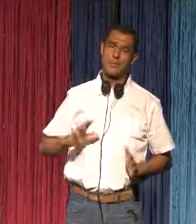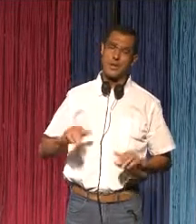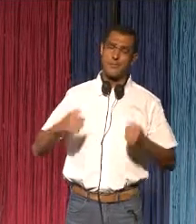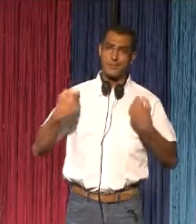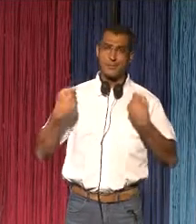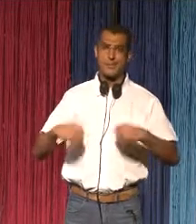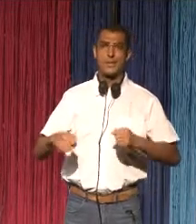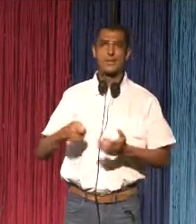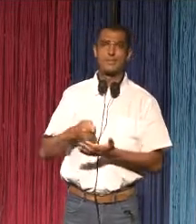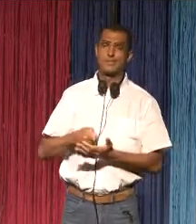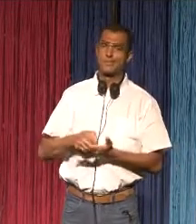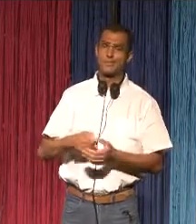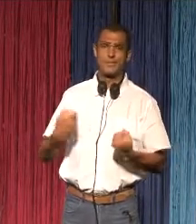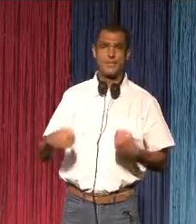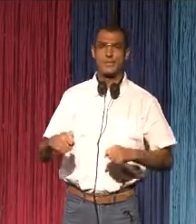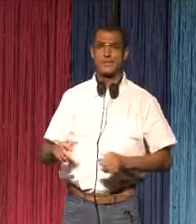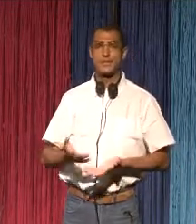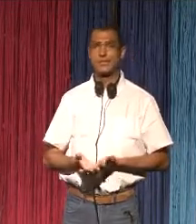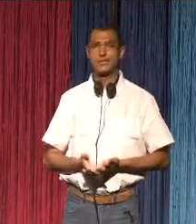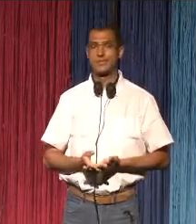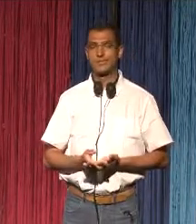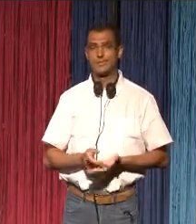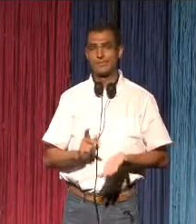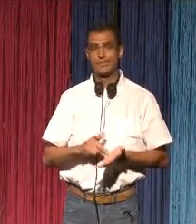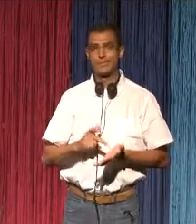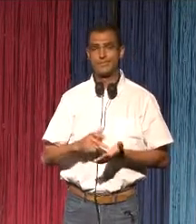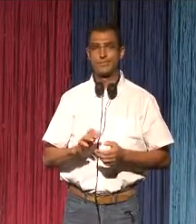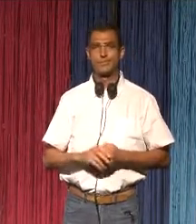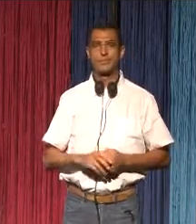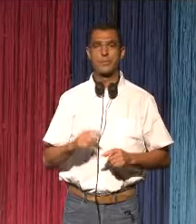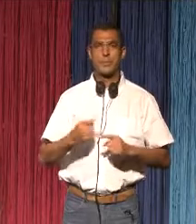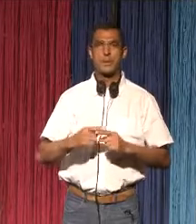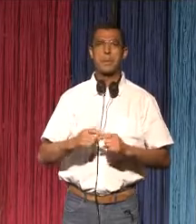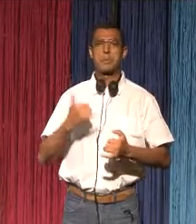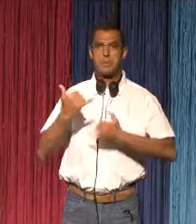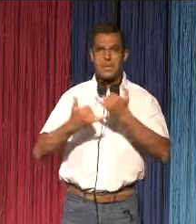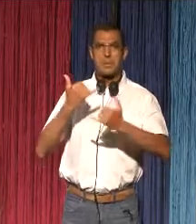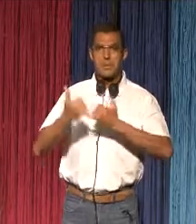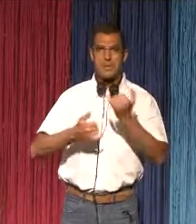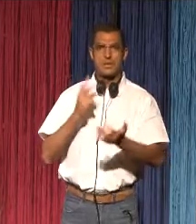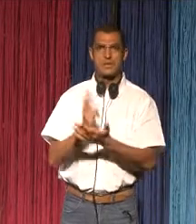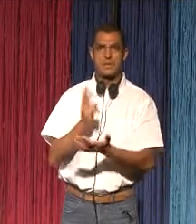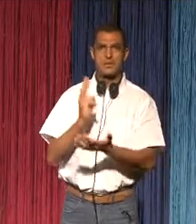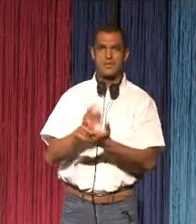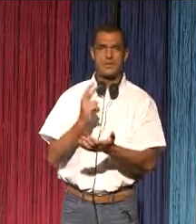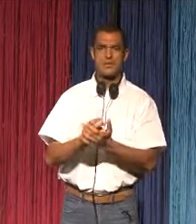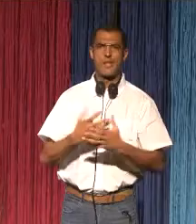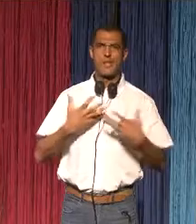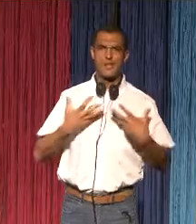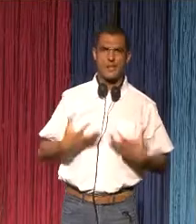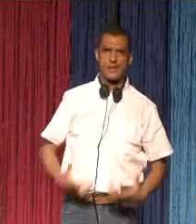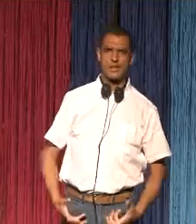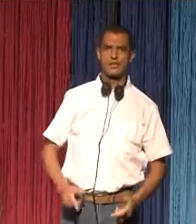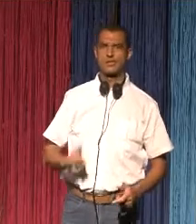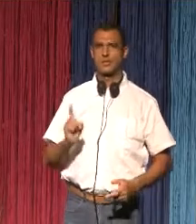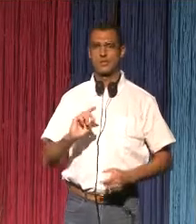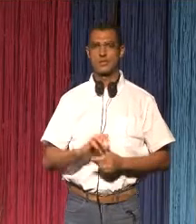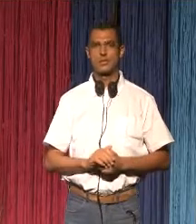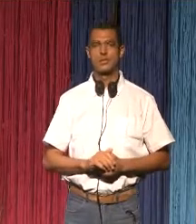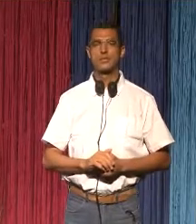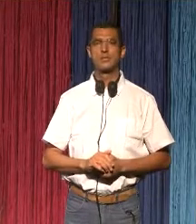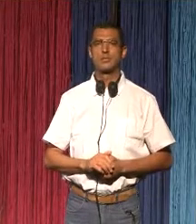qual que é o problema? Né? Divertir-se cansa, às vezes machuca o corpo, né?